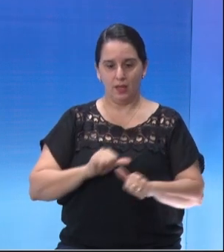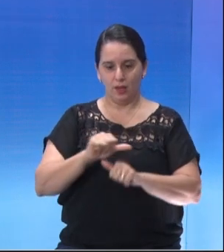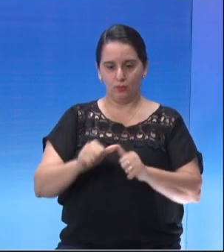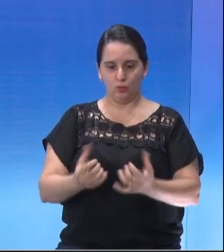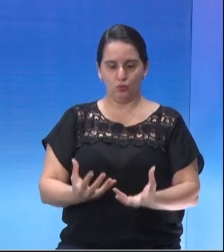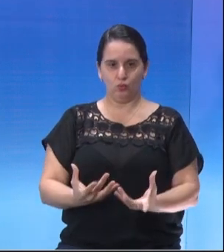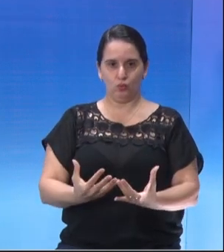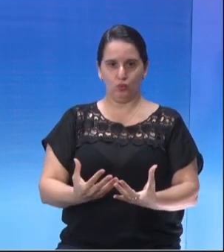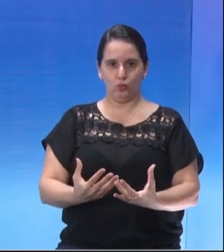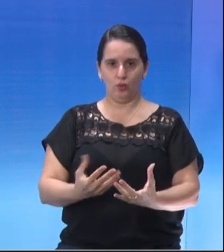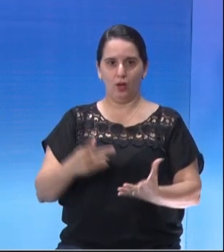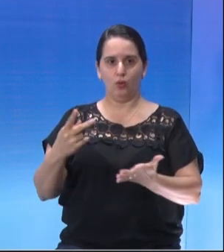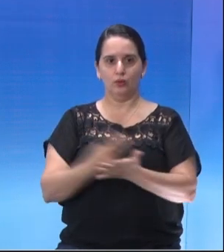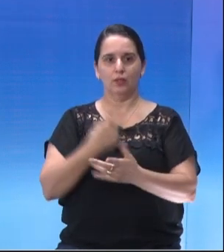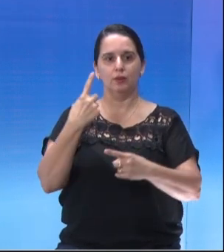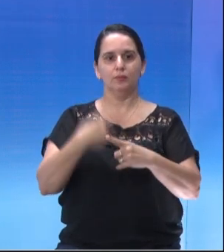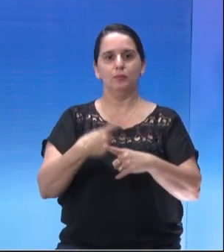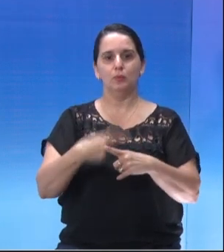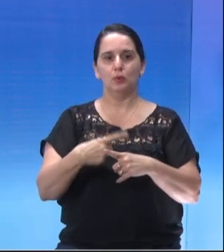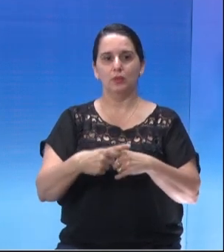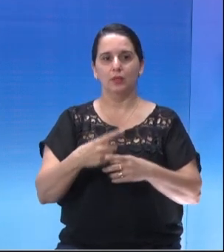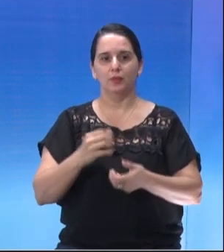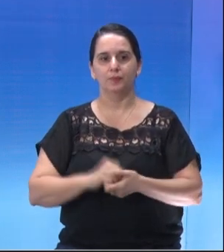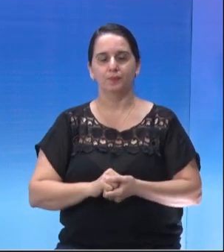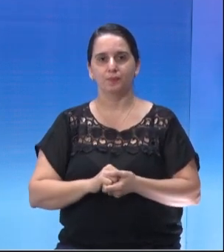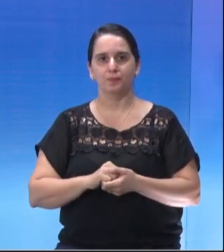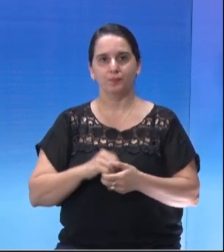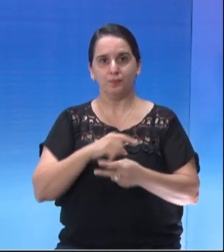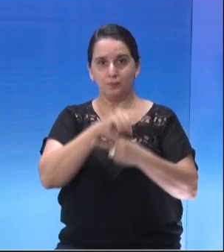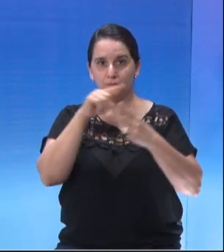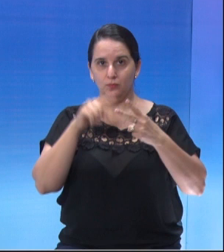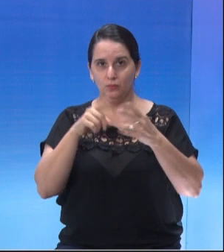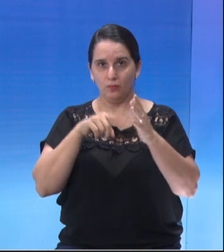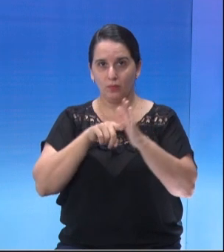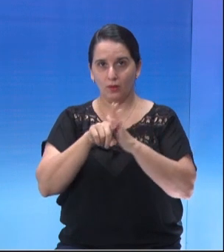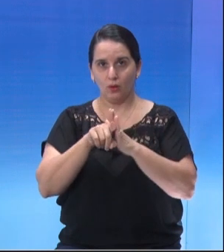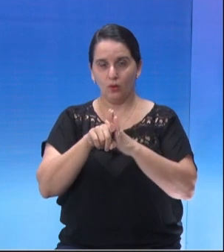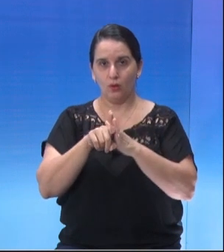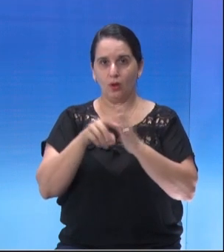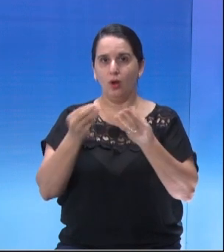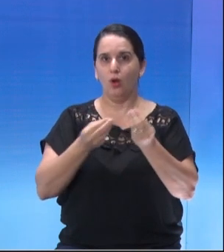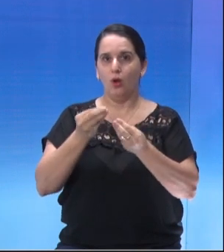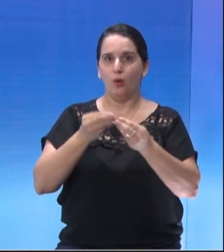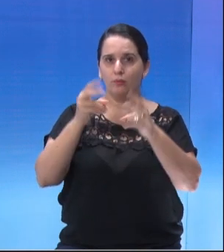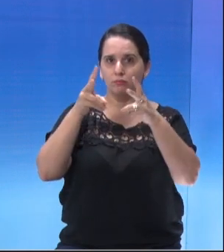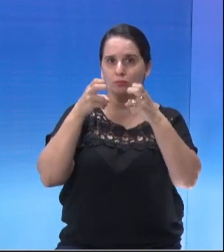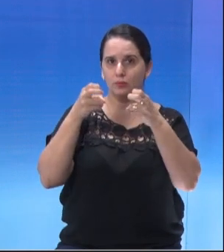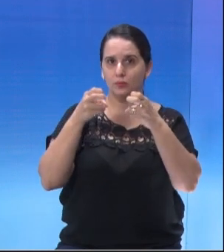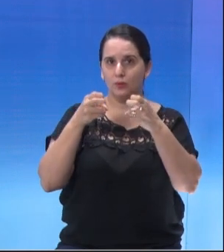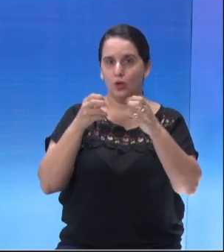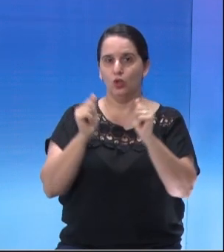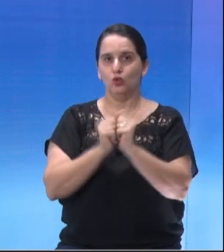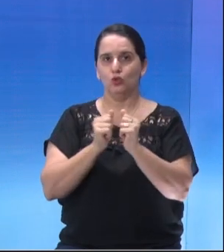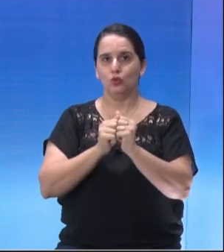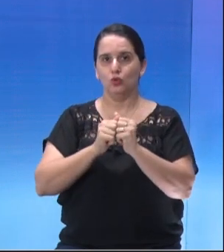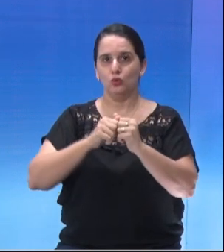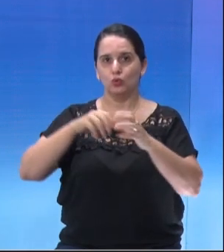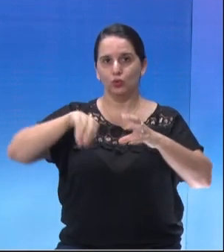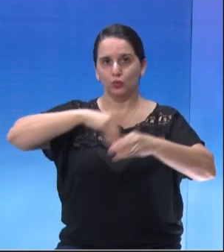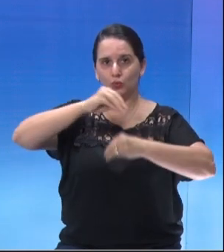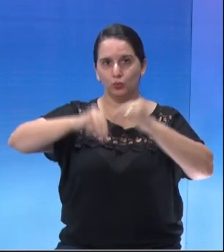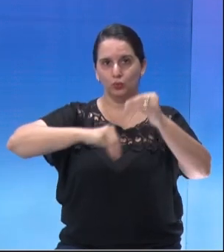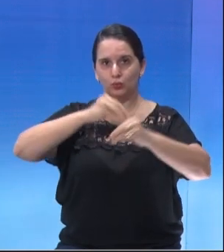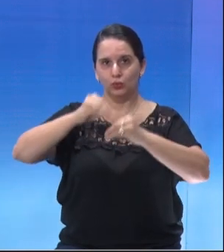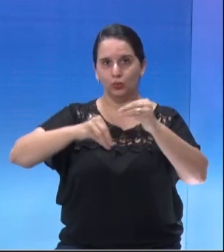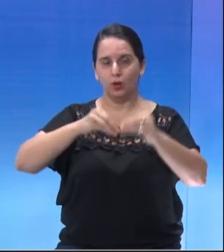chama ocorre pela... Pois bem, nessa segunda parte do enunciado, chama a atenção que nessa água de cozimento, além do sal